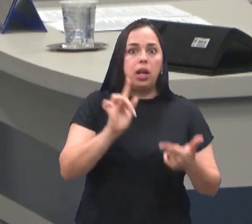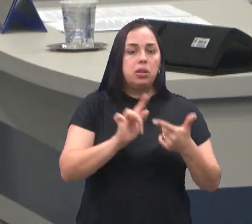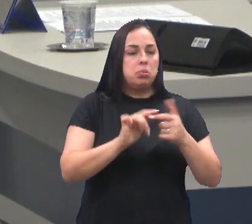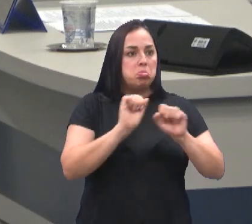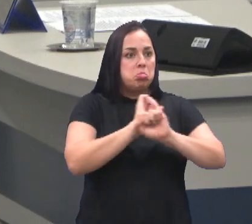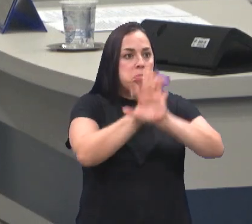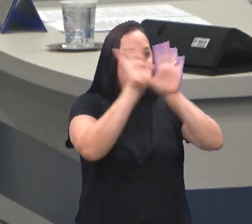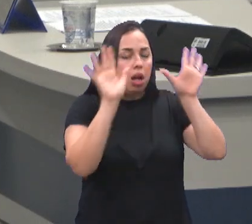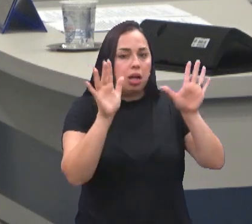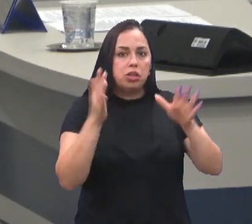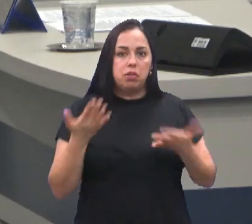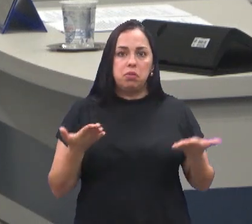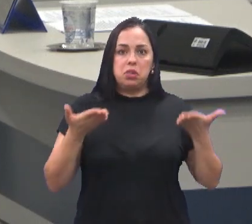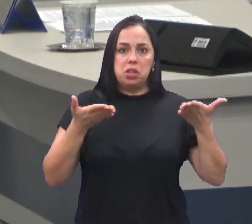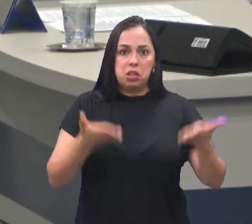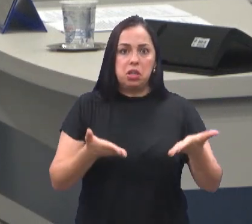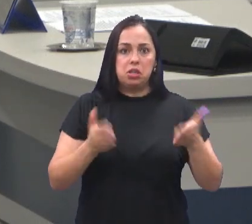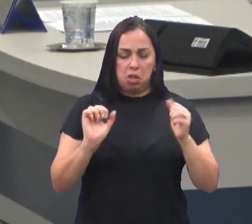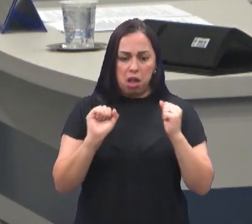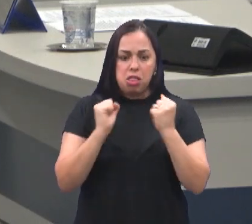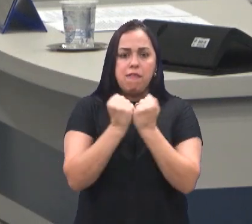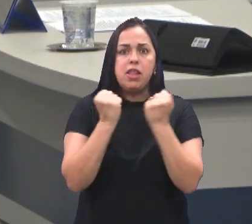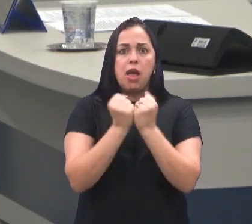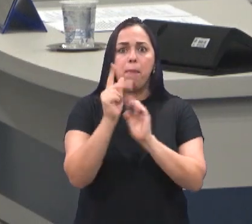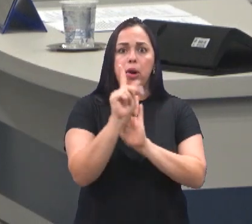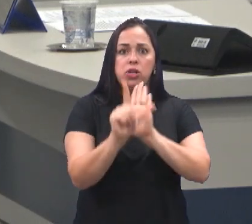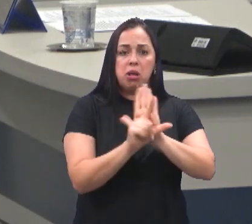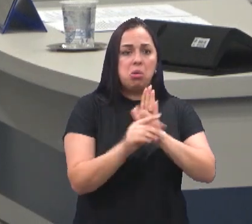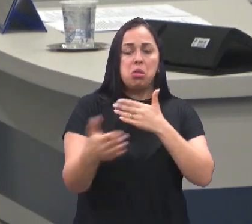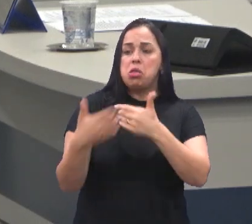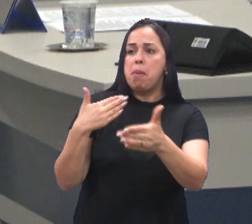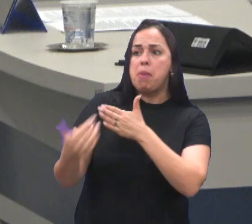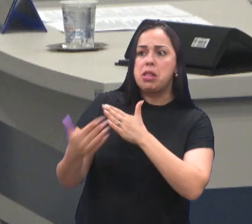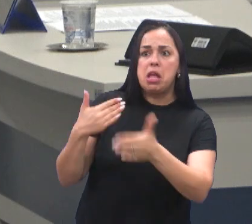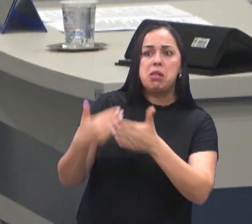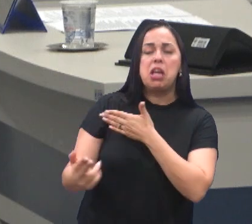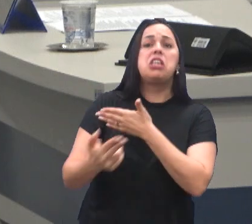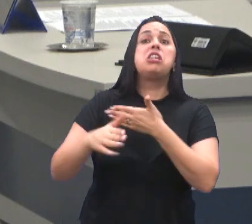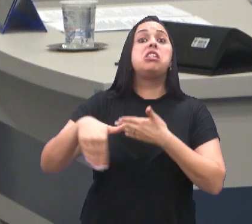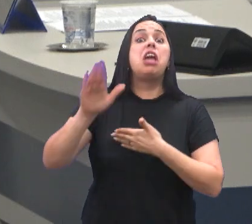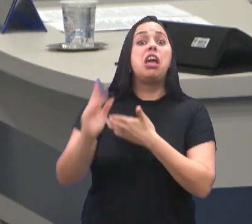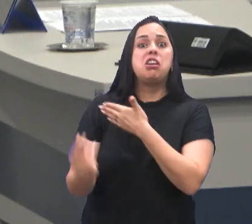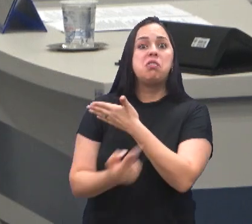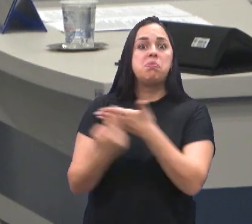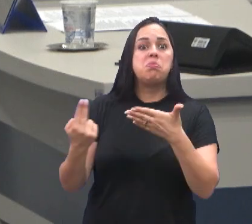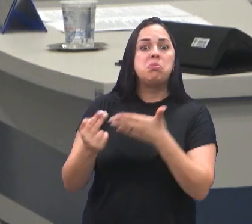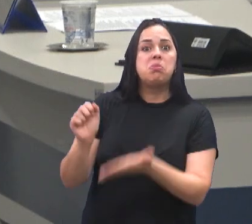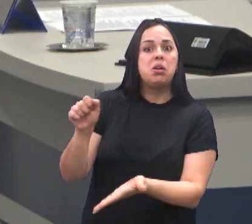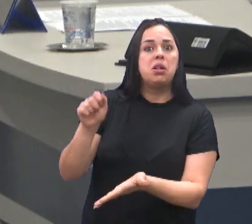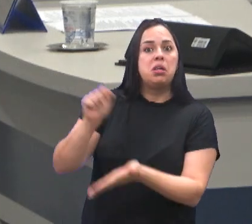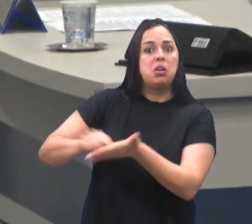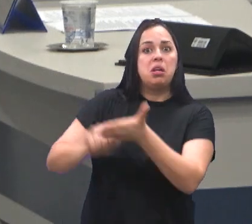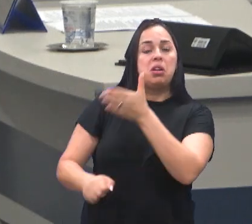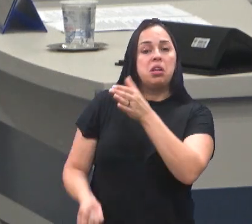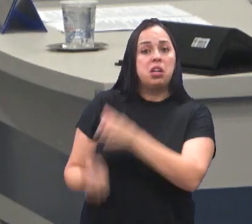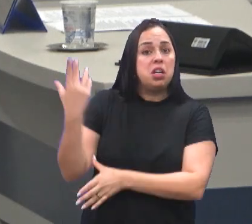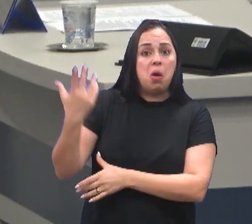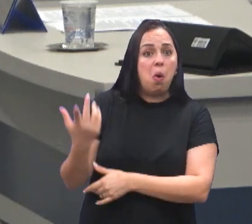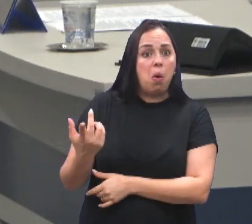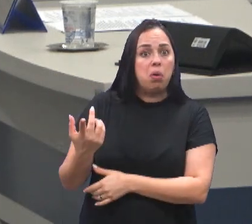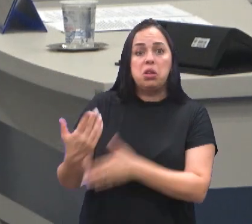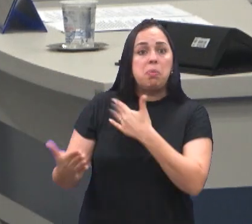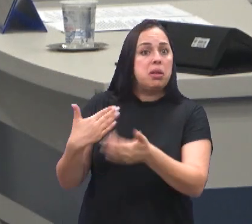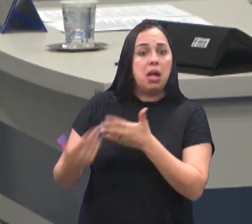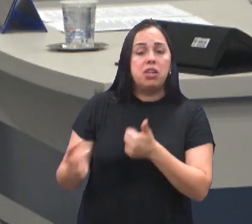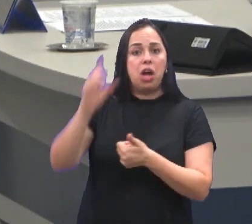vir aqui e defender um projeto que, independente de autoria, né, nós temos também a vereadora Dulce Rita, que fez